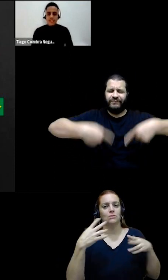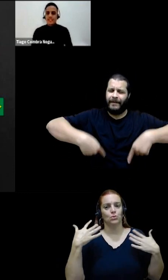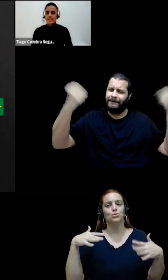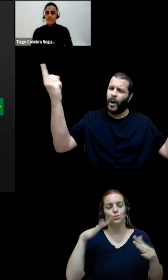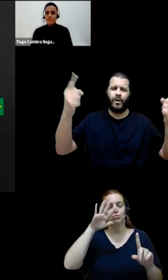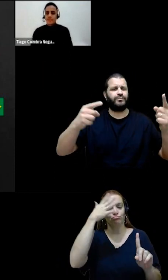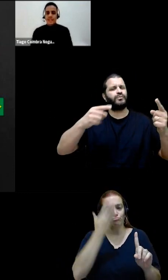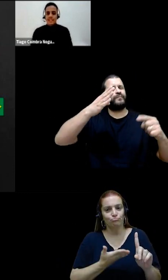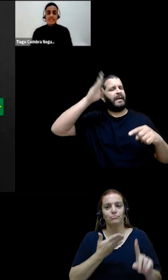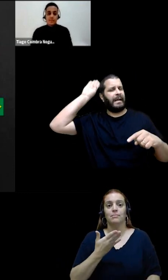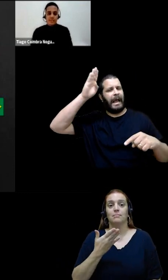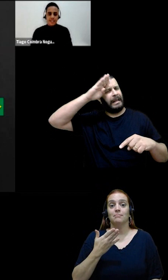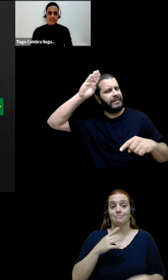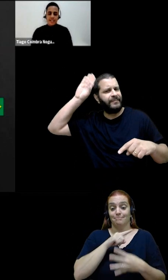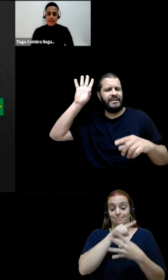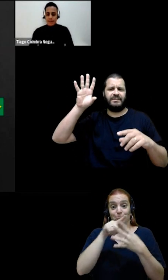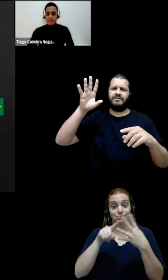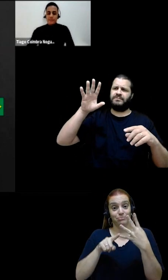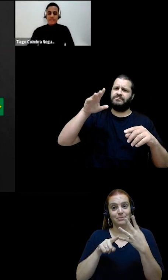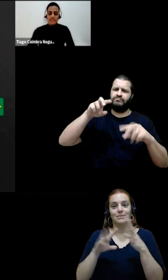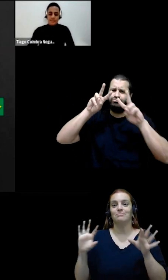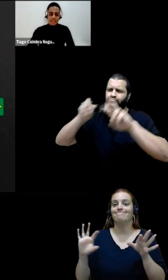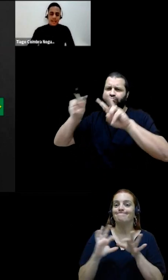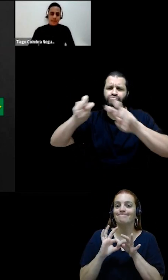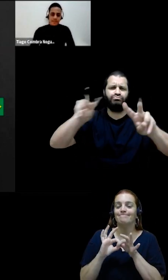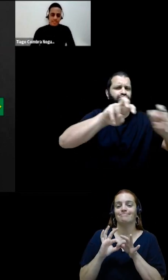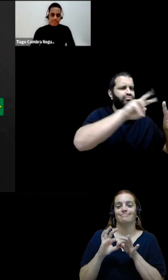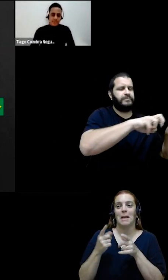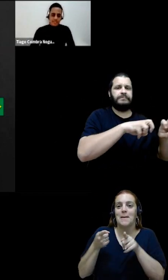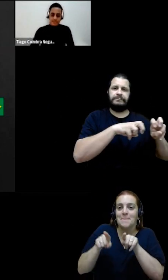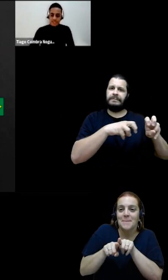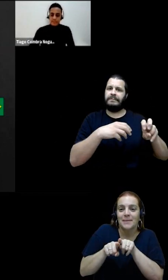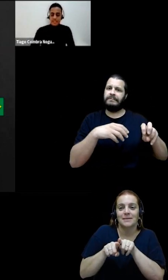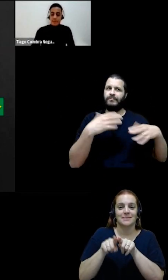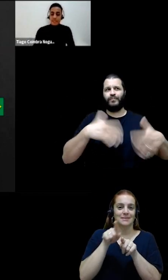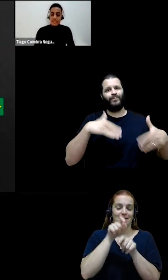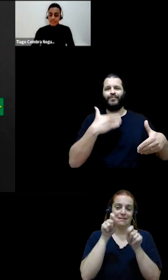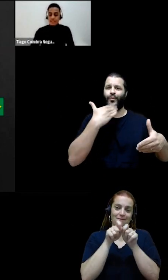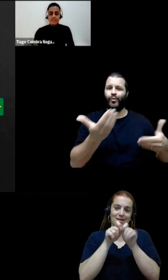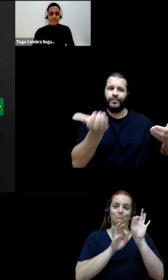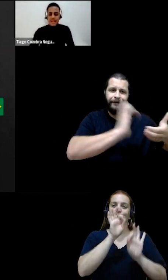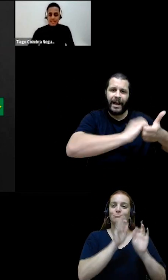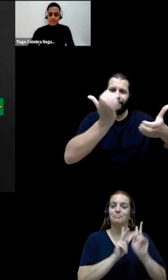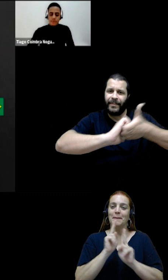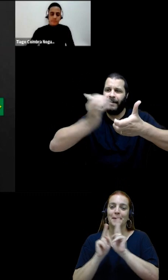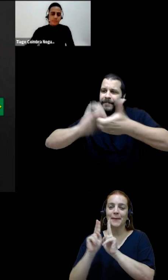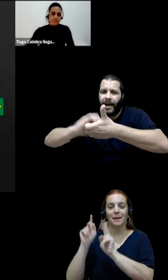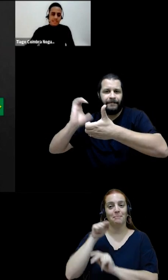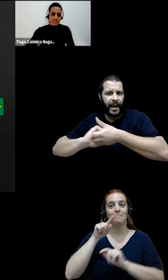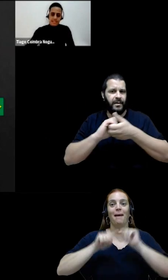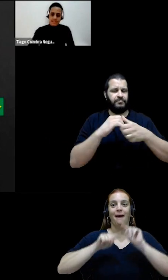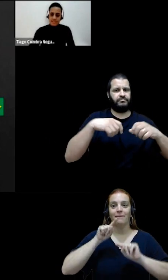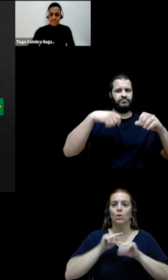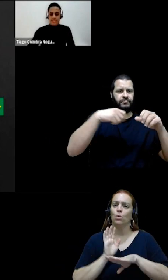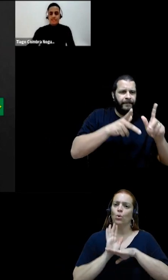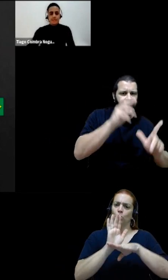editora. Então eles se unem para produzir esse material, para fazer a editoração desse material, que traz contribuições